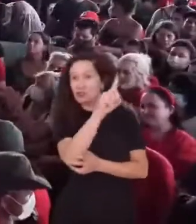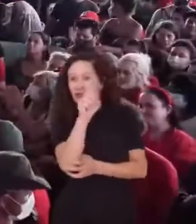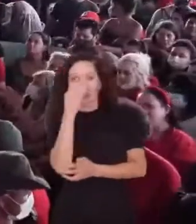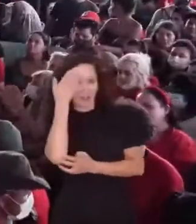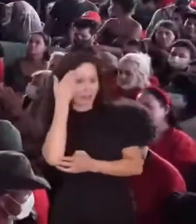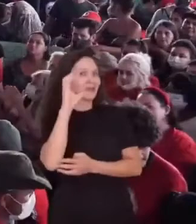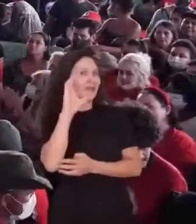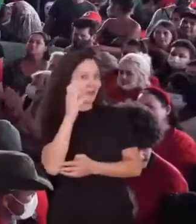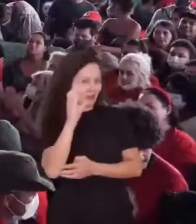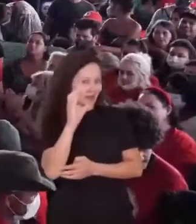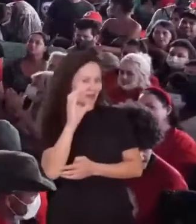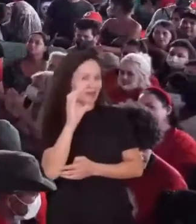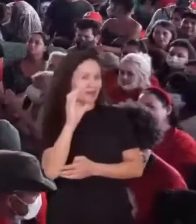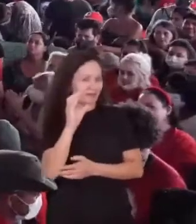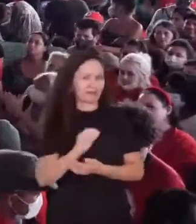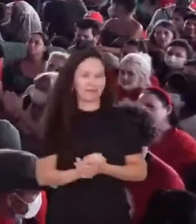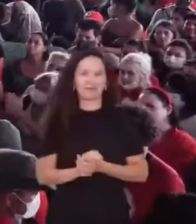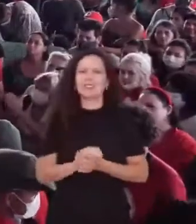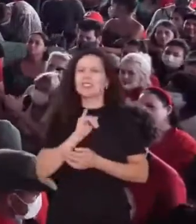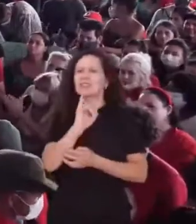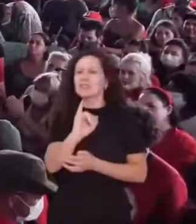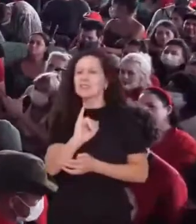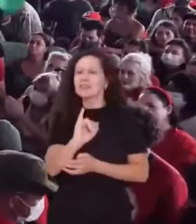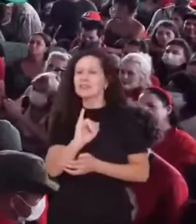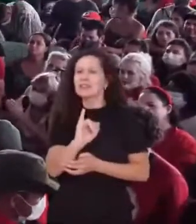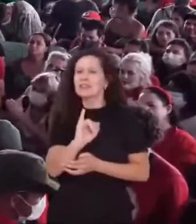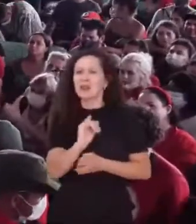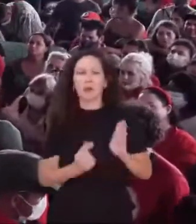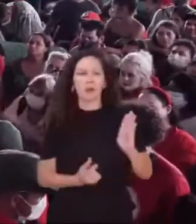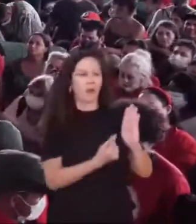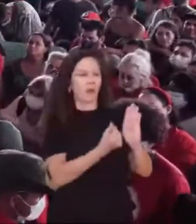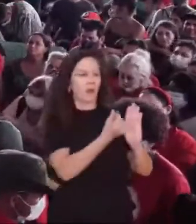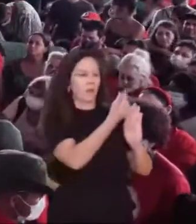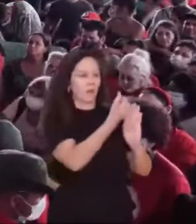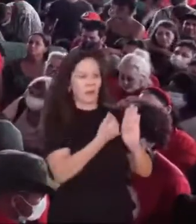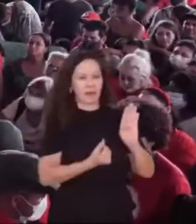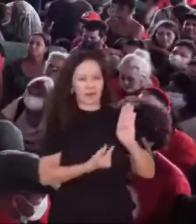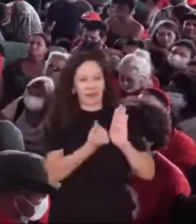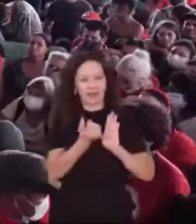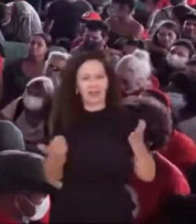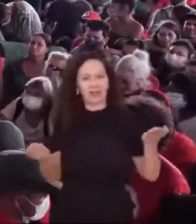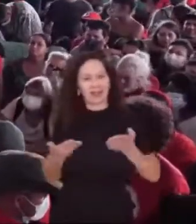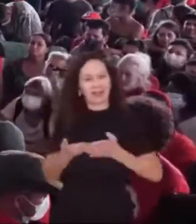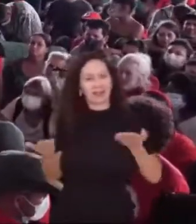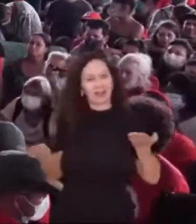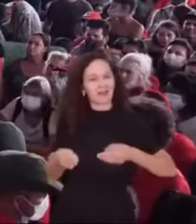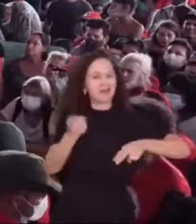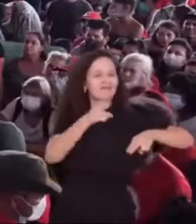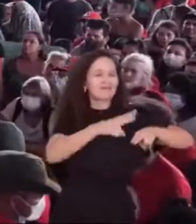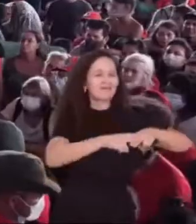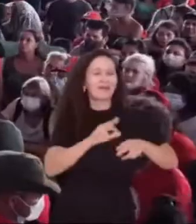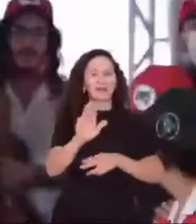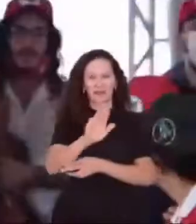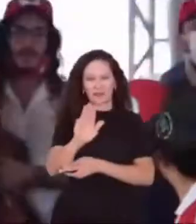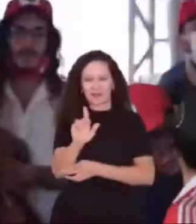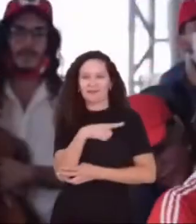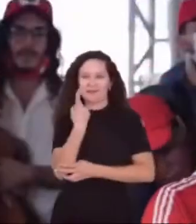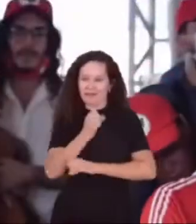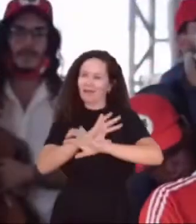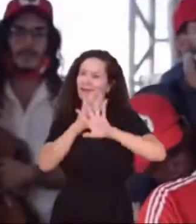Porque se fosse pela burguesia, ele estava lá até hoje. E nós, claro, também até lá hoje.